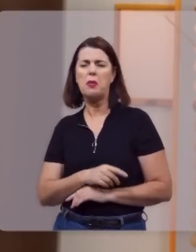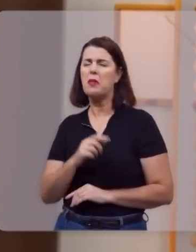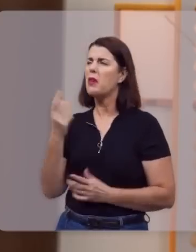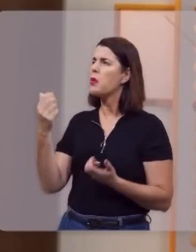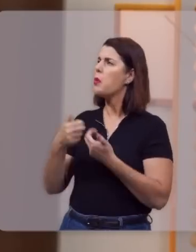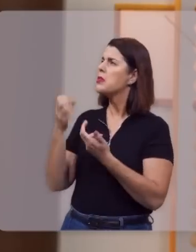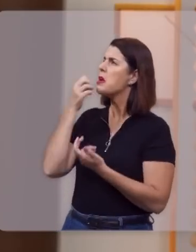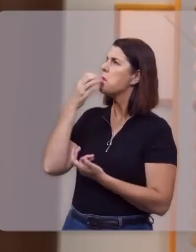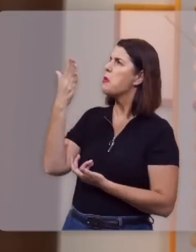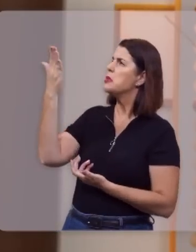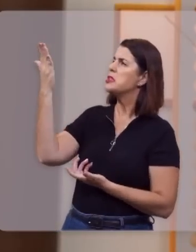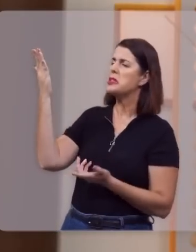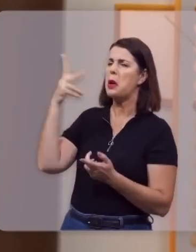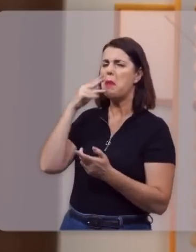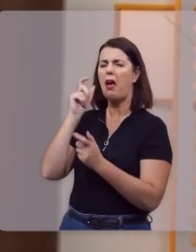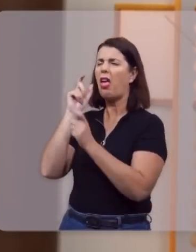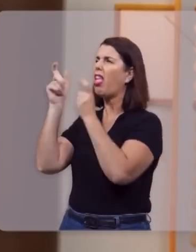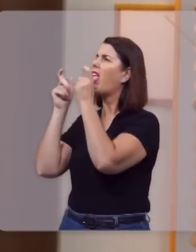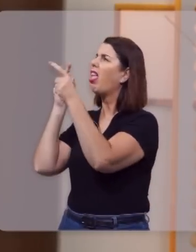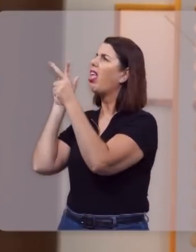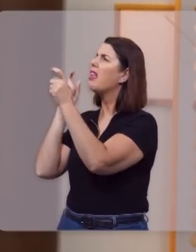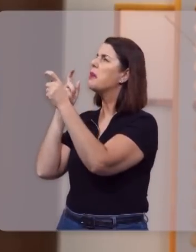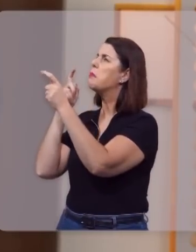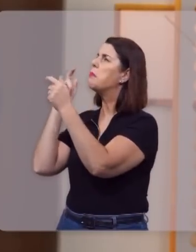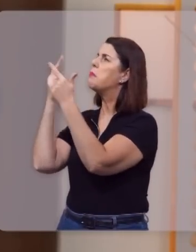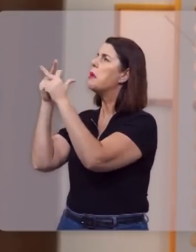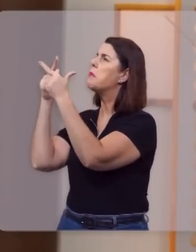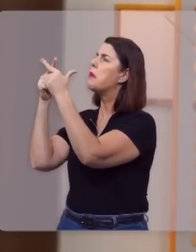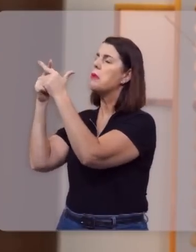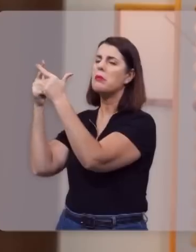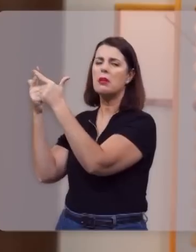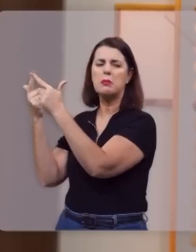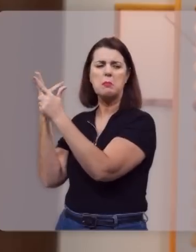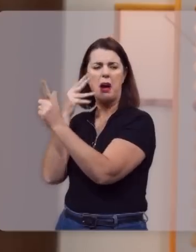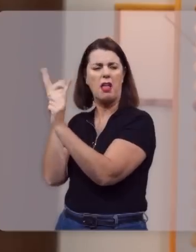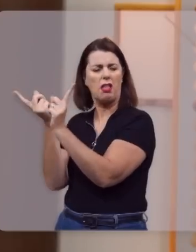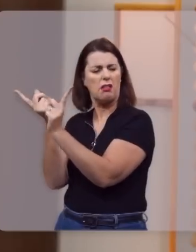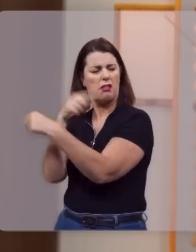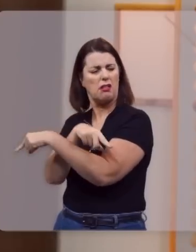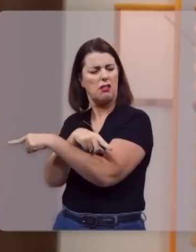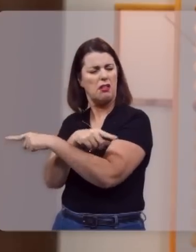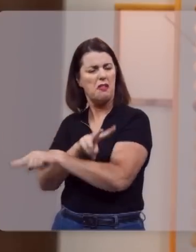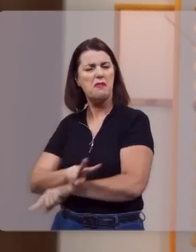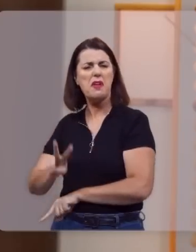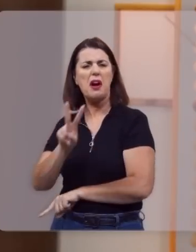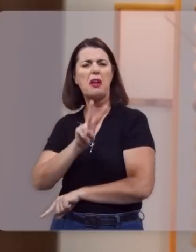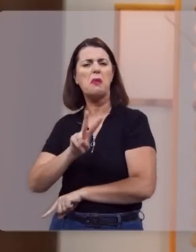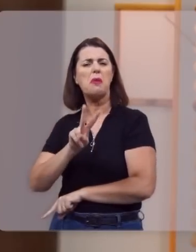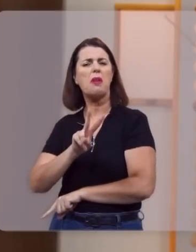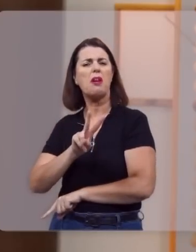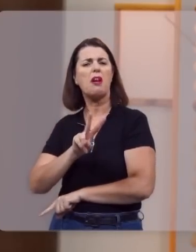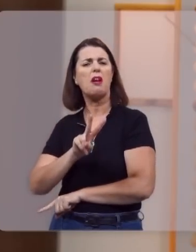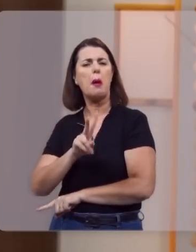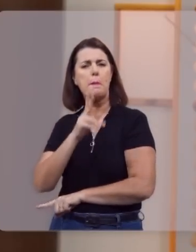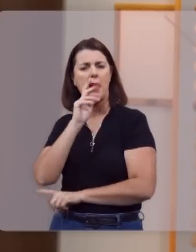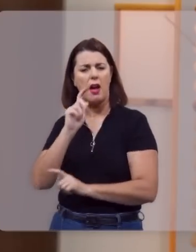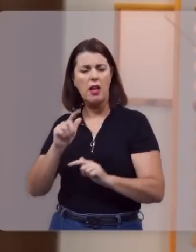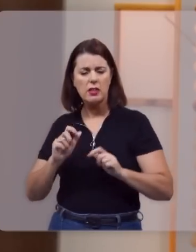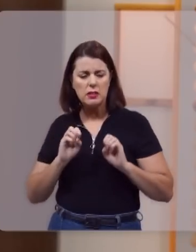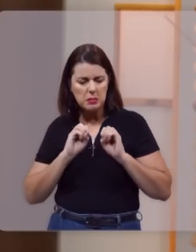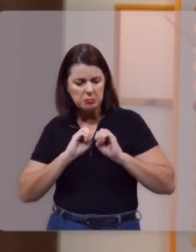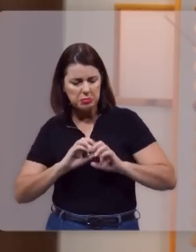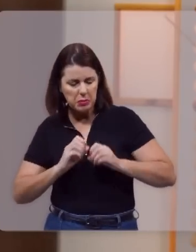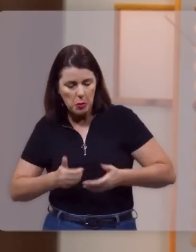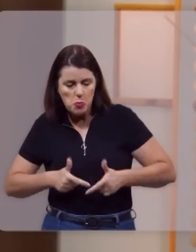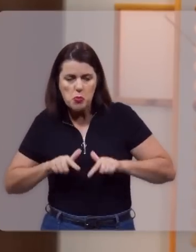da virtude, onde os valores não só estão invertidos, mas há uma espécie de